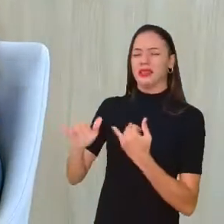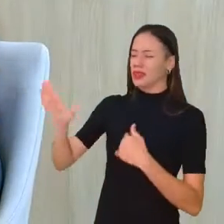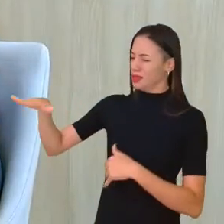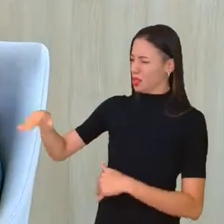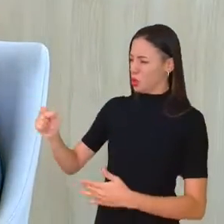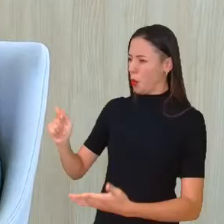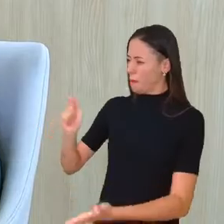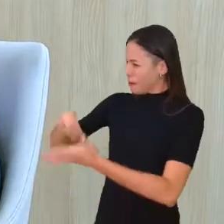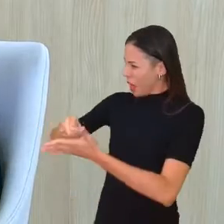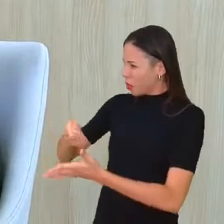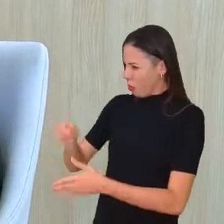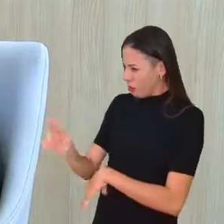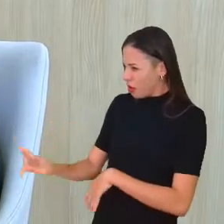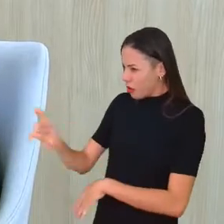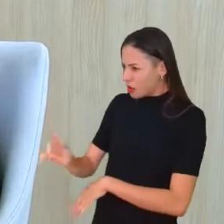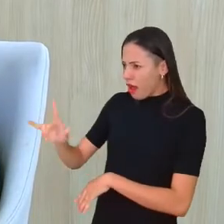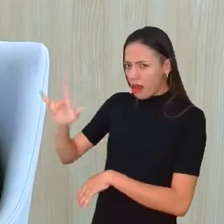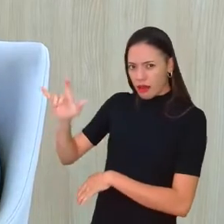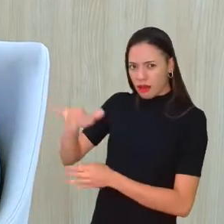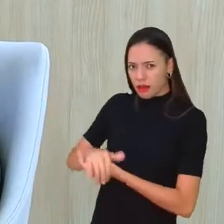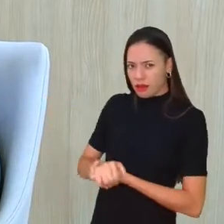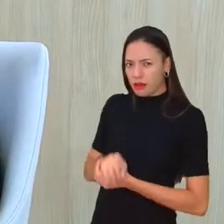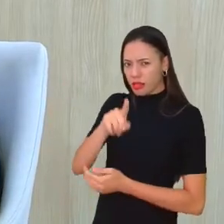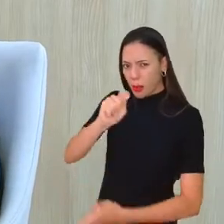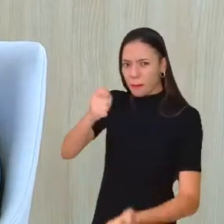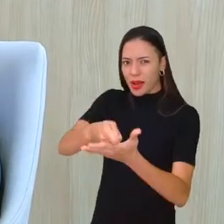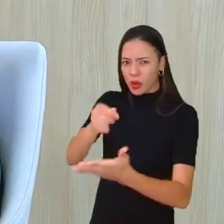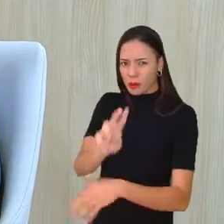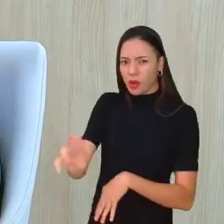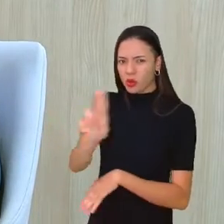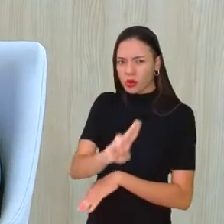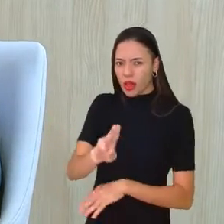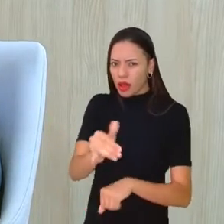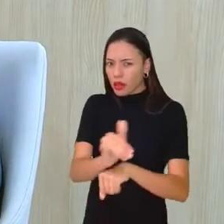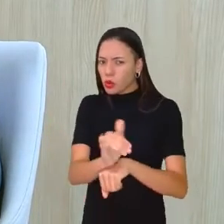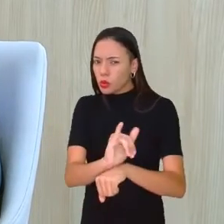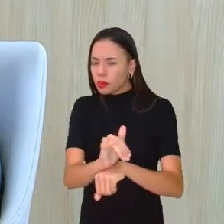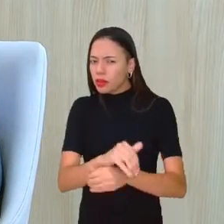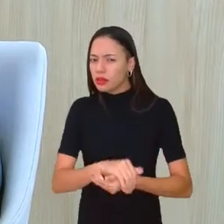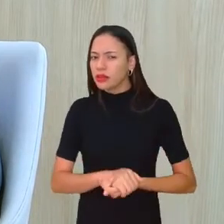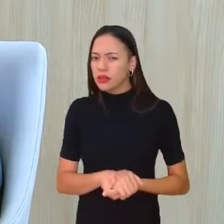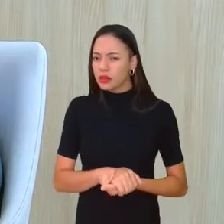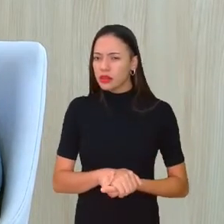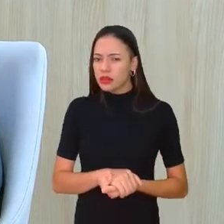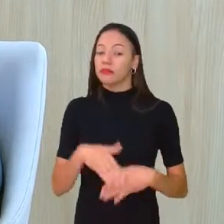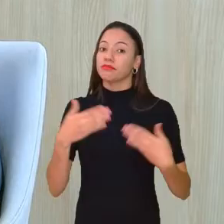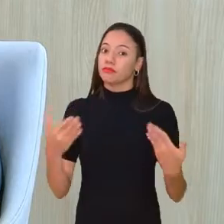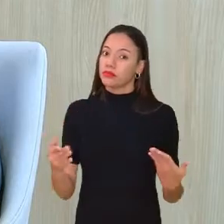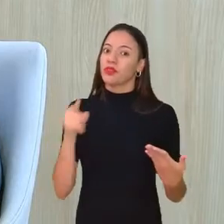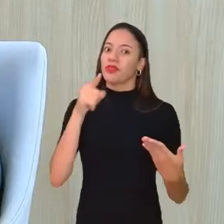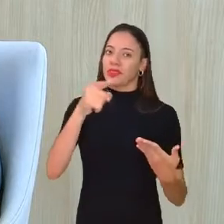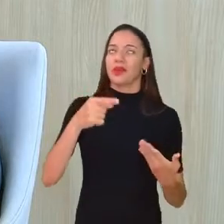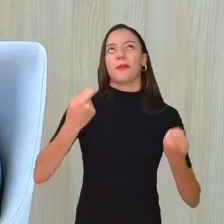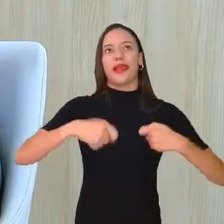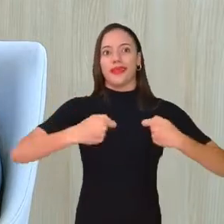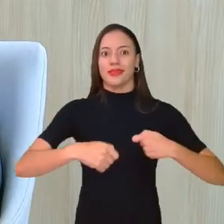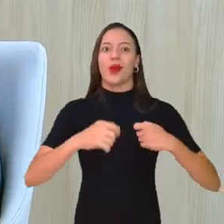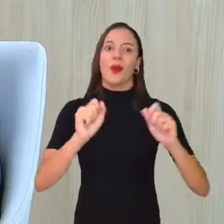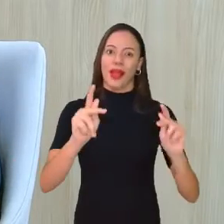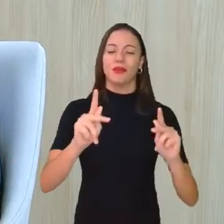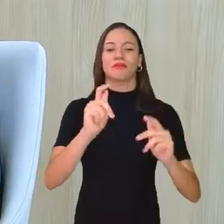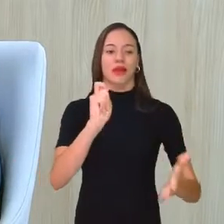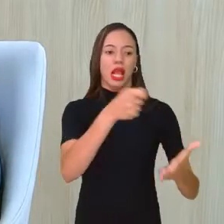Instagram? Tu pagasse alguma coisa para usar o YouTube? Assim, tirando que você tem que pagar a internet, seu celular,